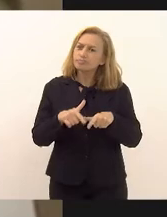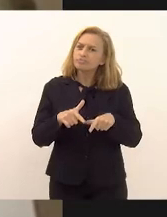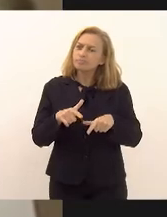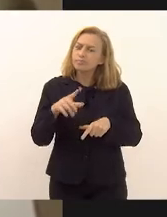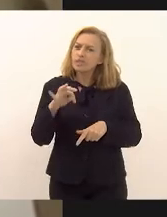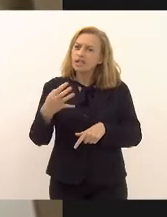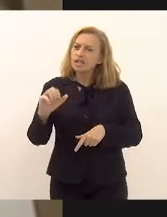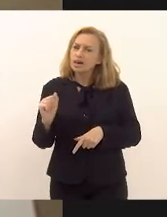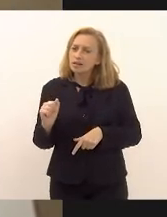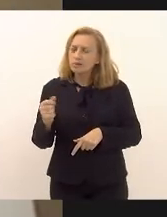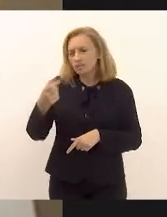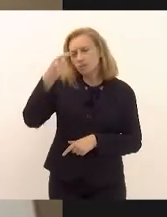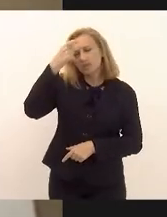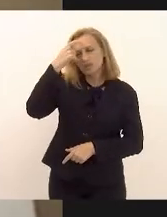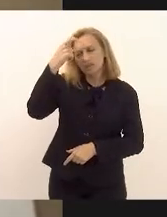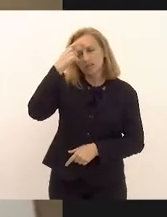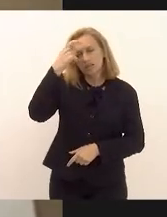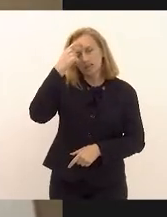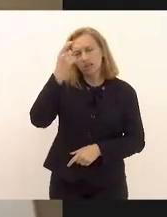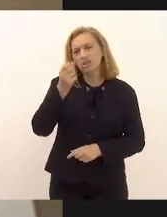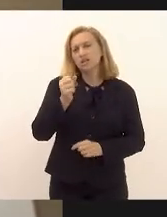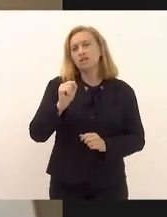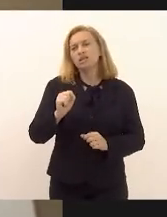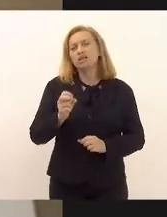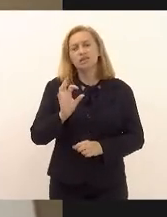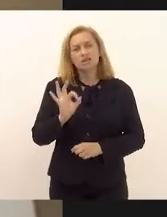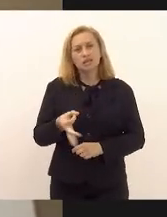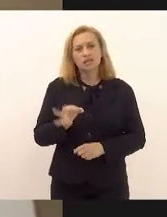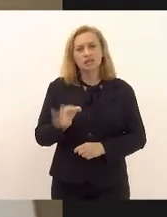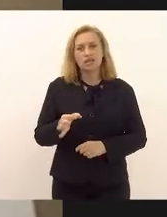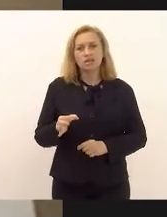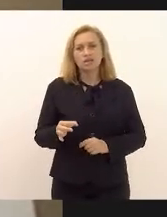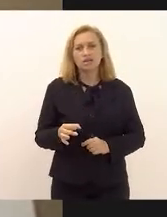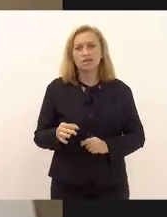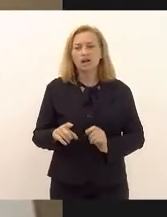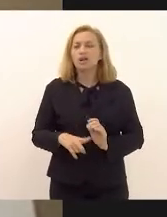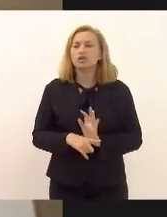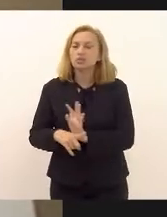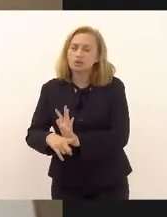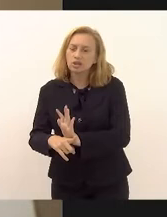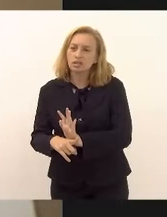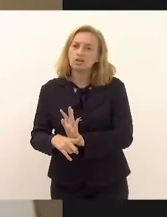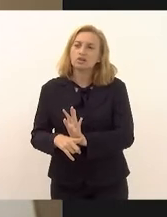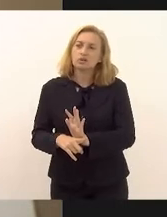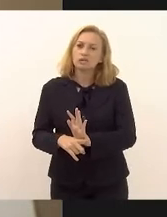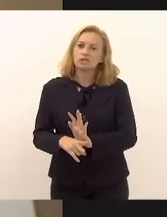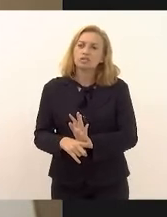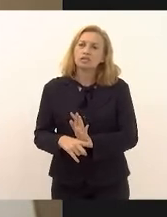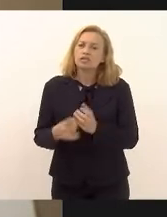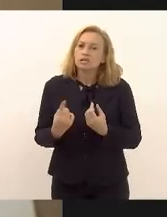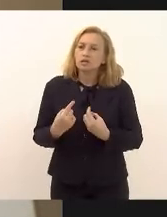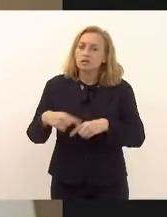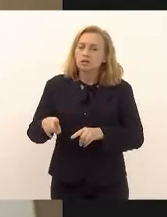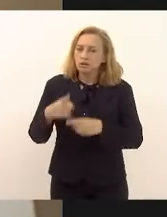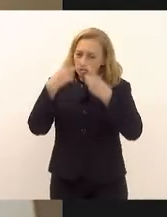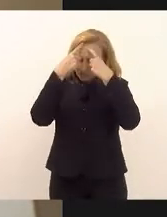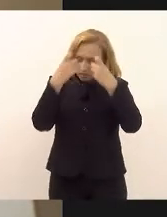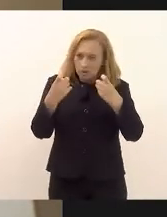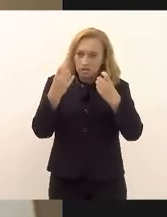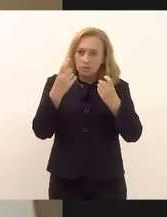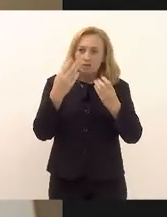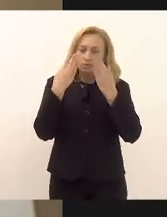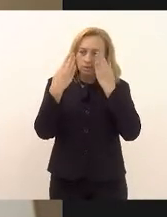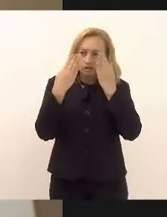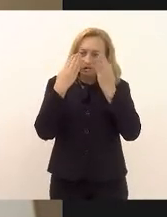campanhas de conscientização que irão certamente contribuir e muito para o combate da violência